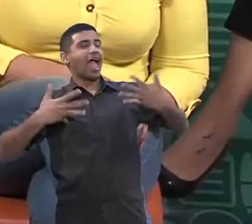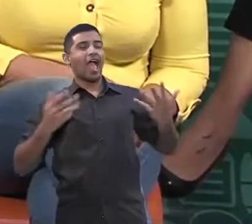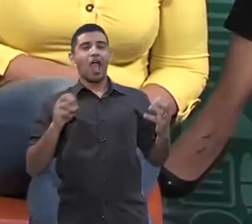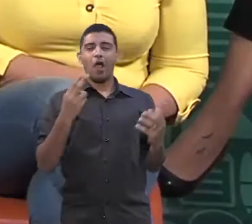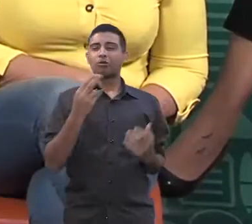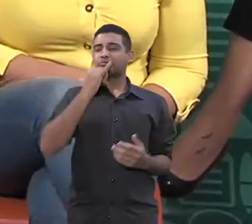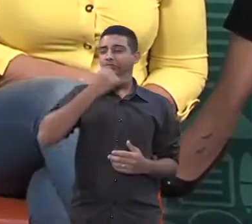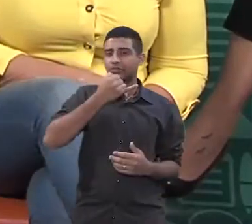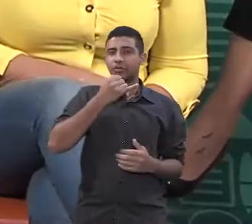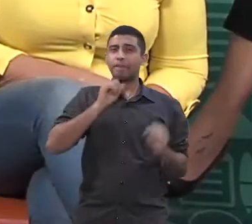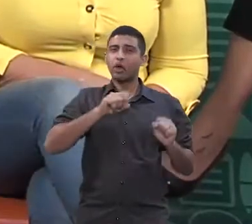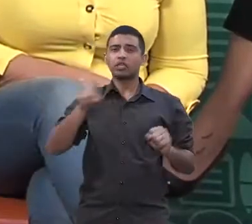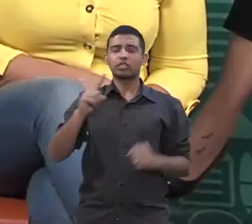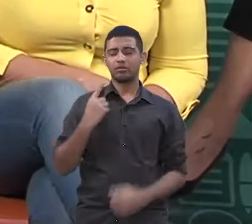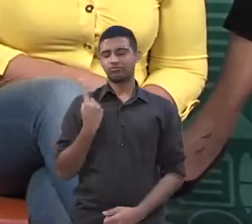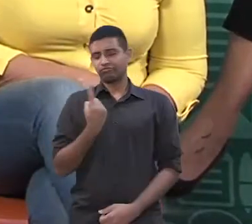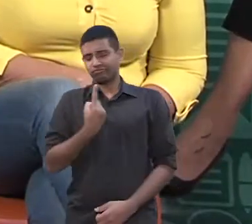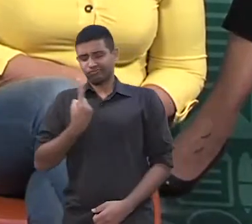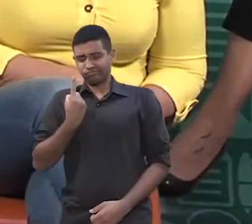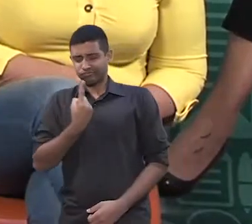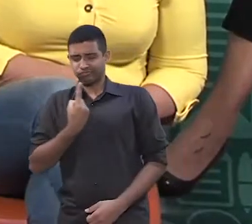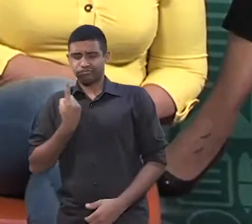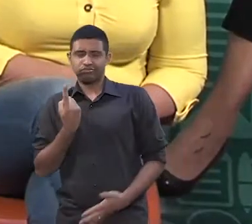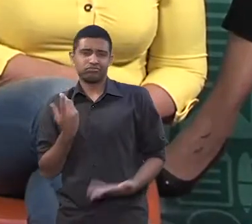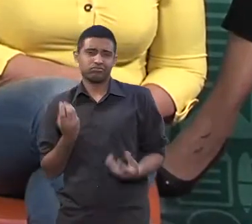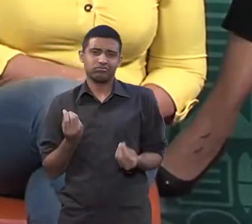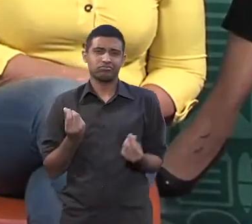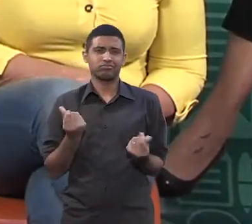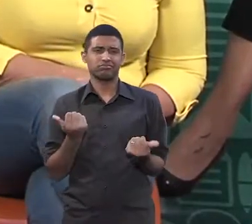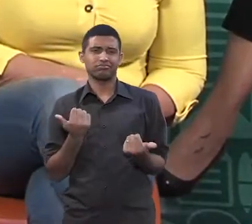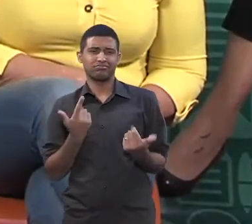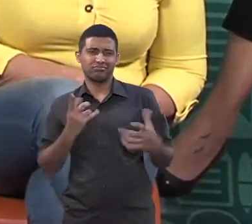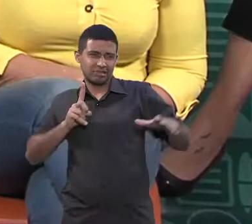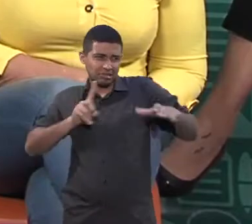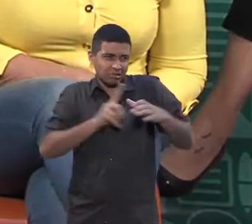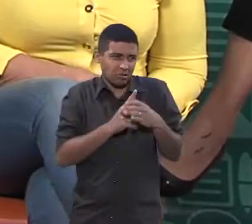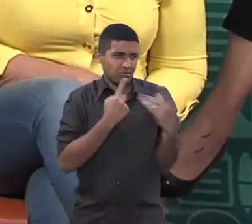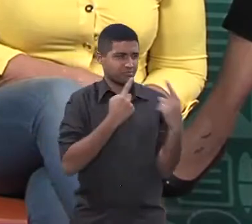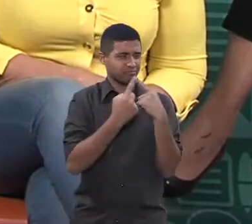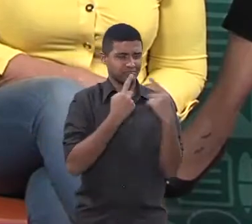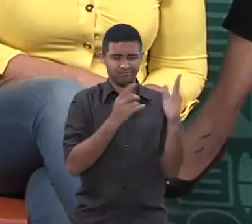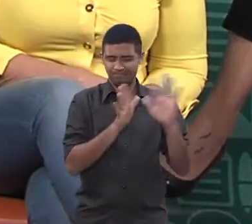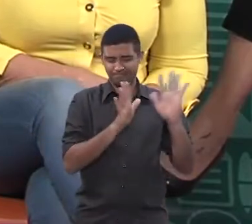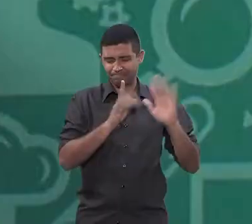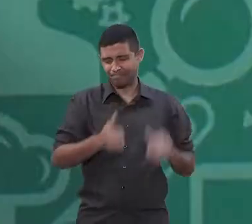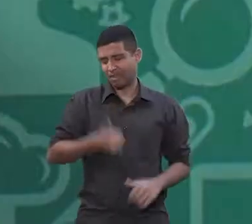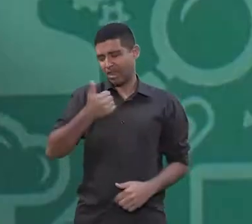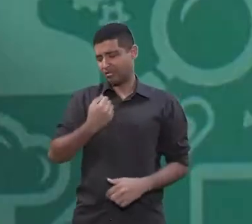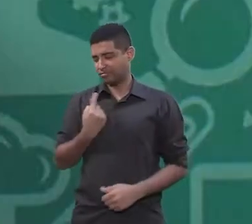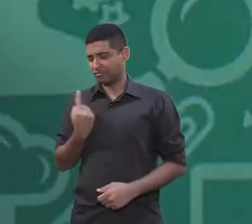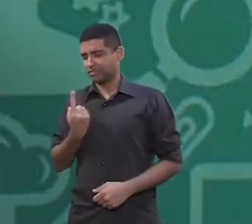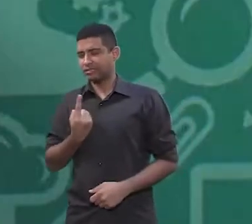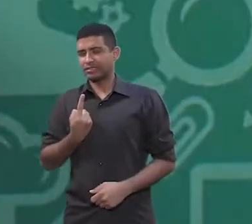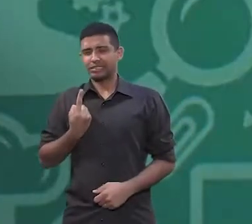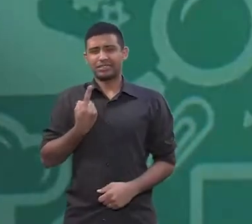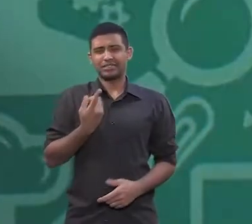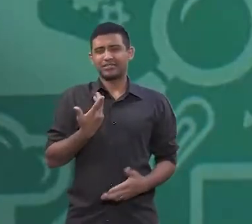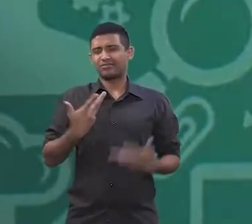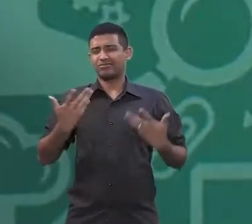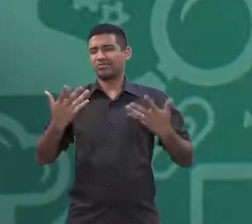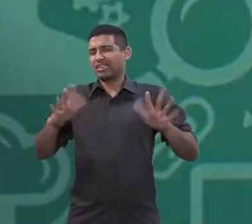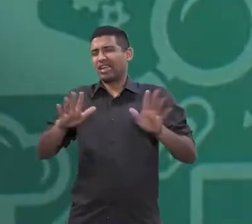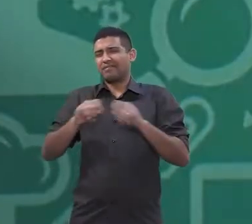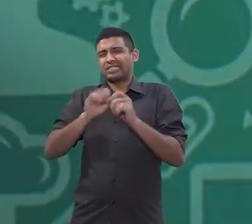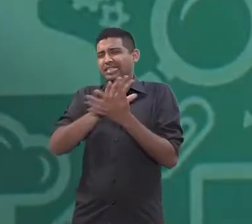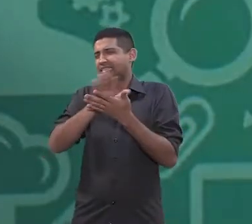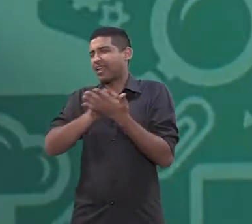O isolamento, a perda da vontade, a não socialização, né? A vontade de não fazer mais